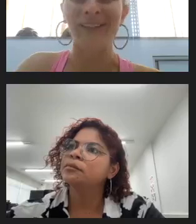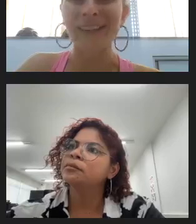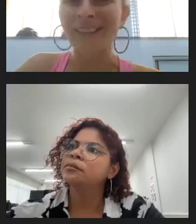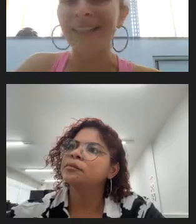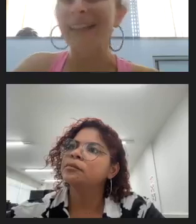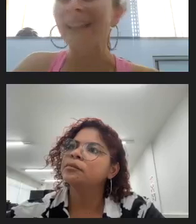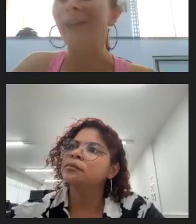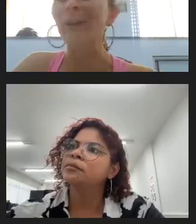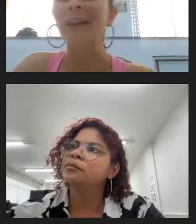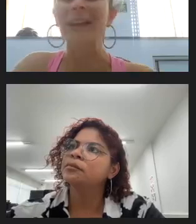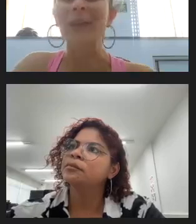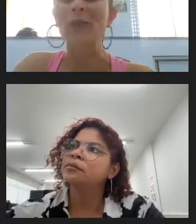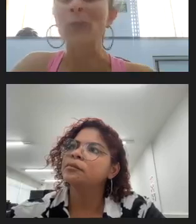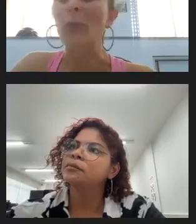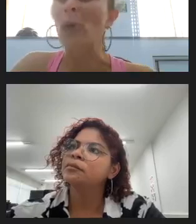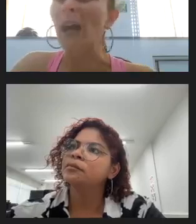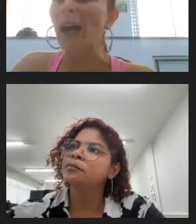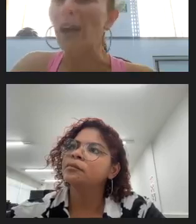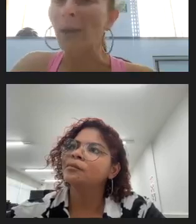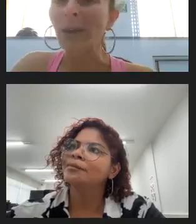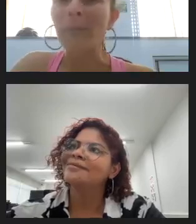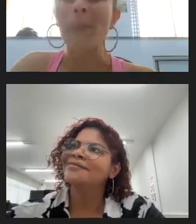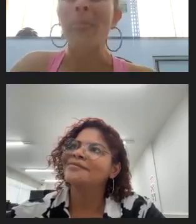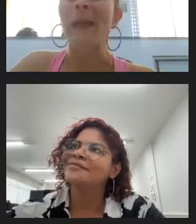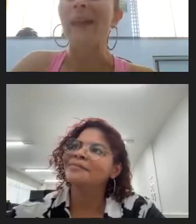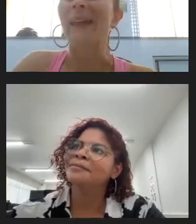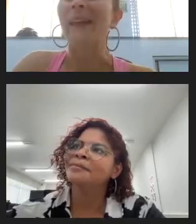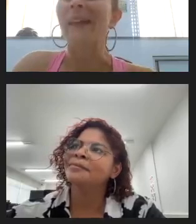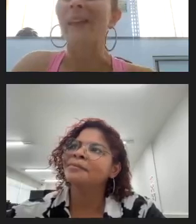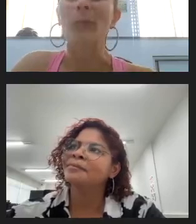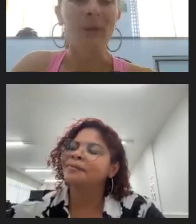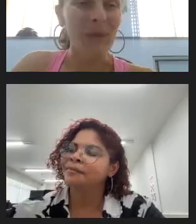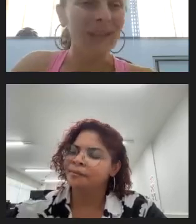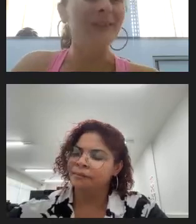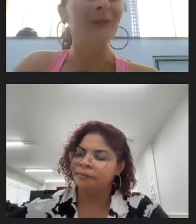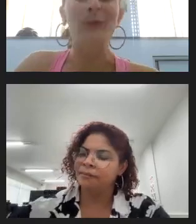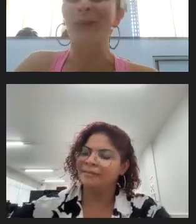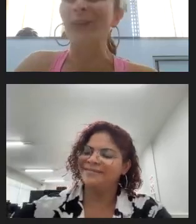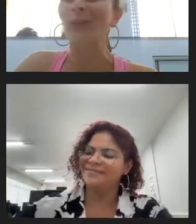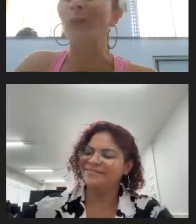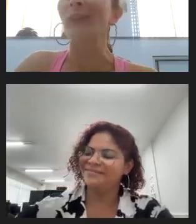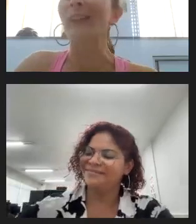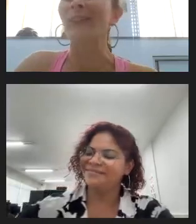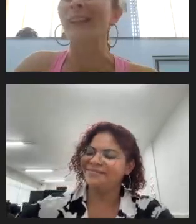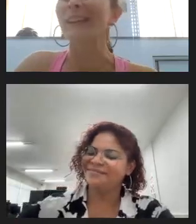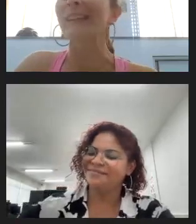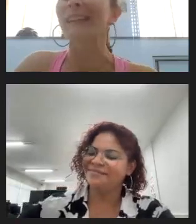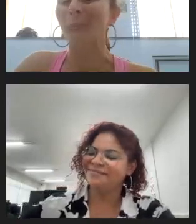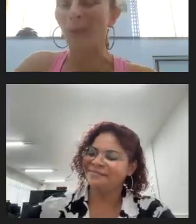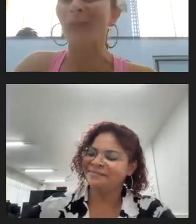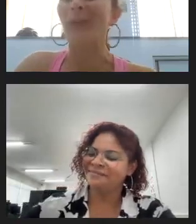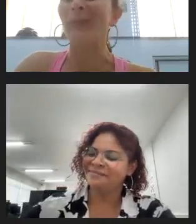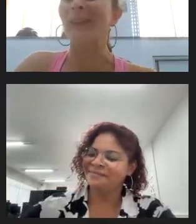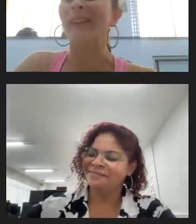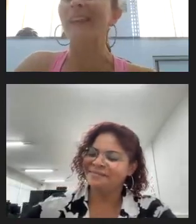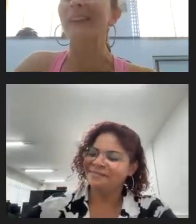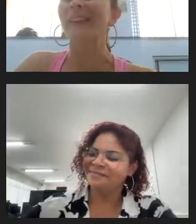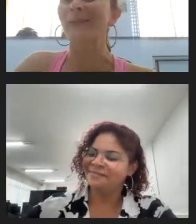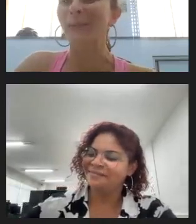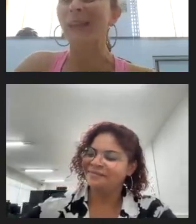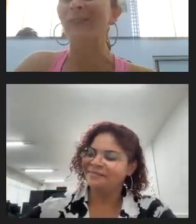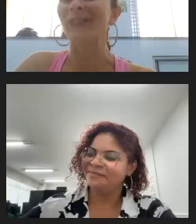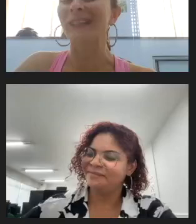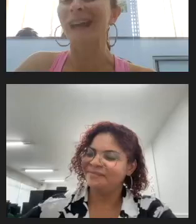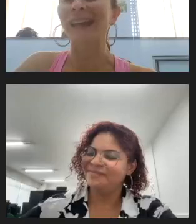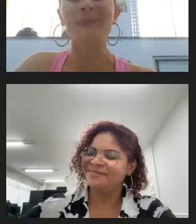assinar, certo? Então, desejo uma boa aula. Cumprimento a todos e todas, né? Que bom que estamos